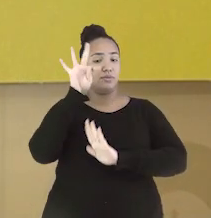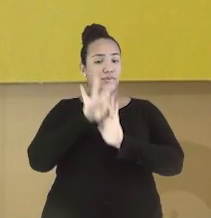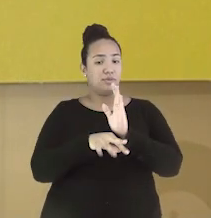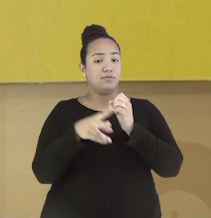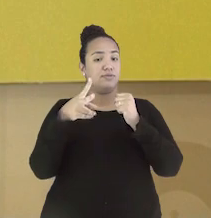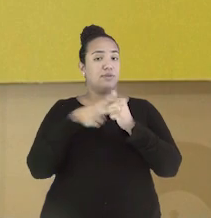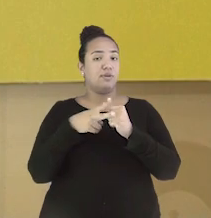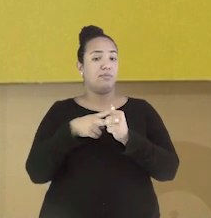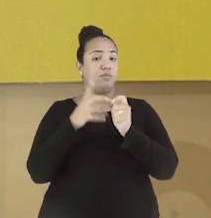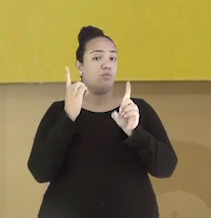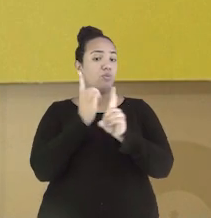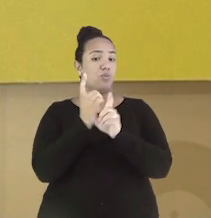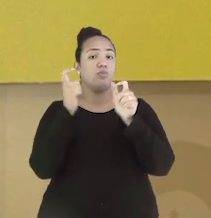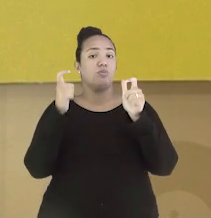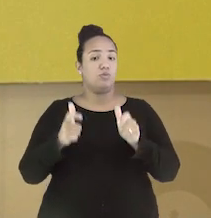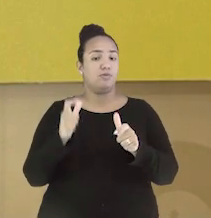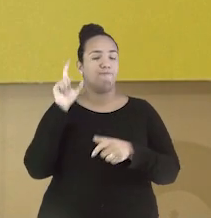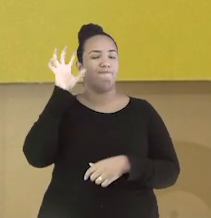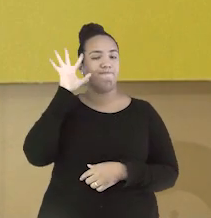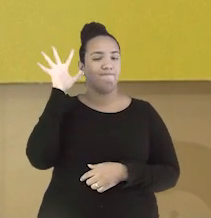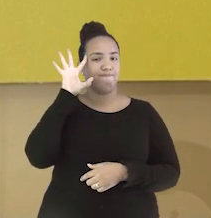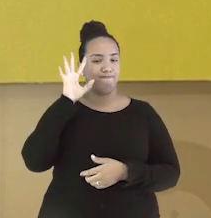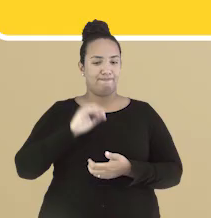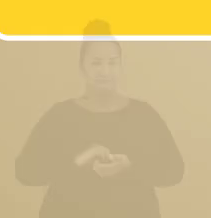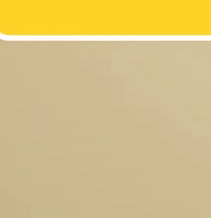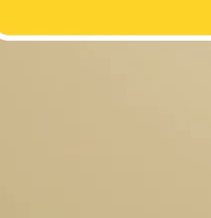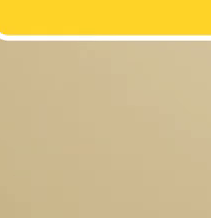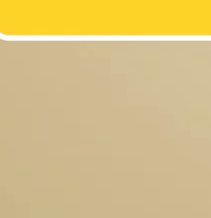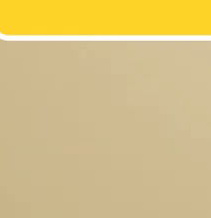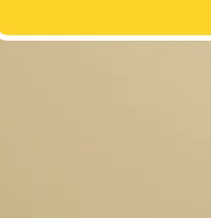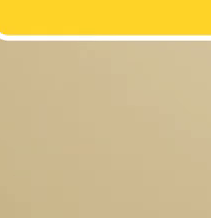no material. Pense um pouco.